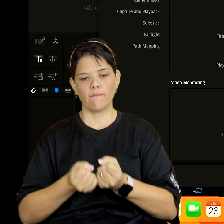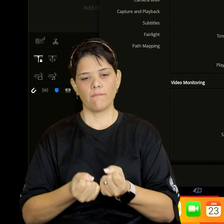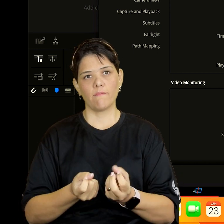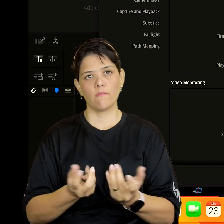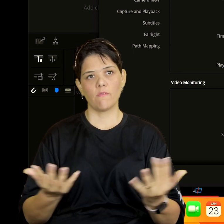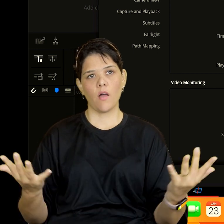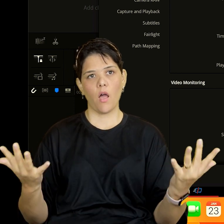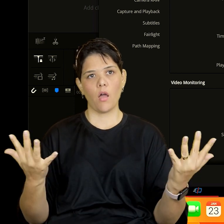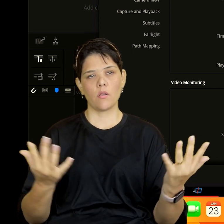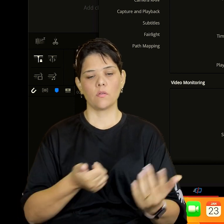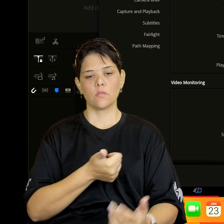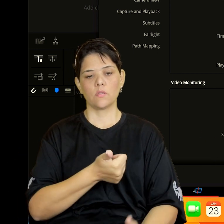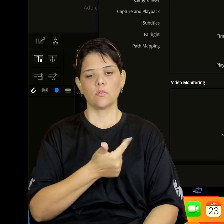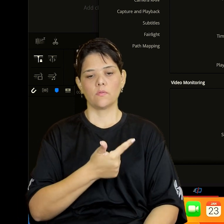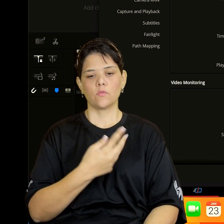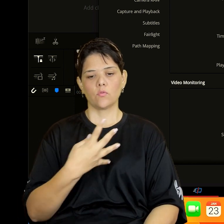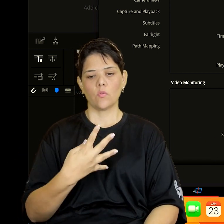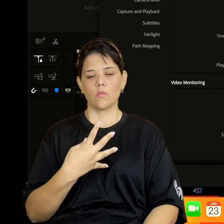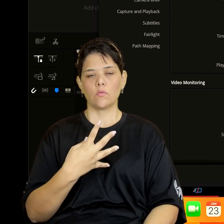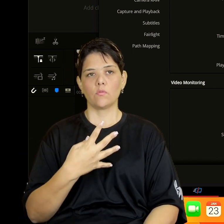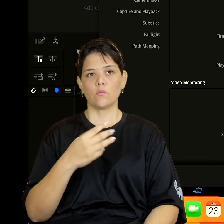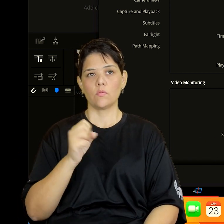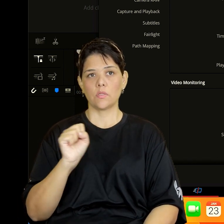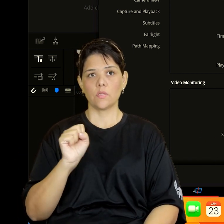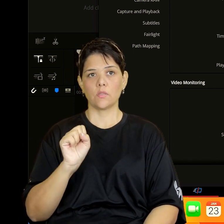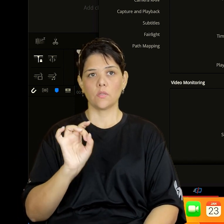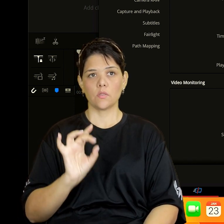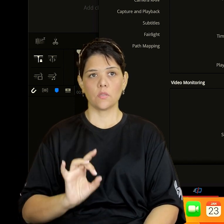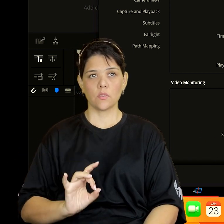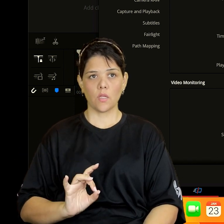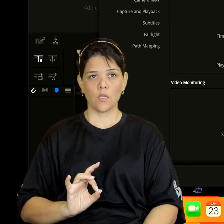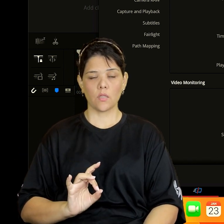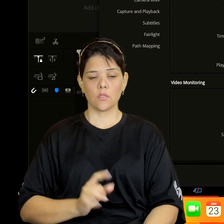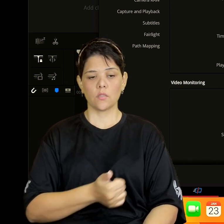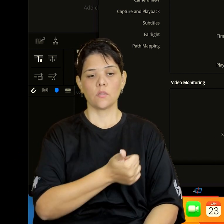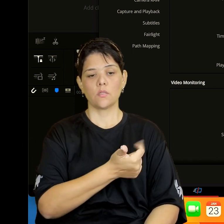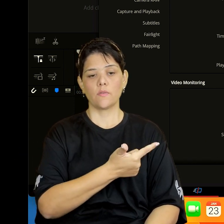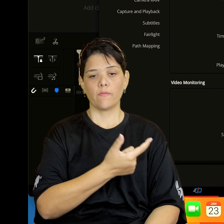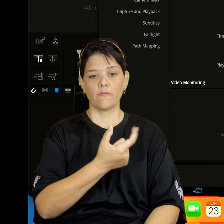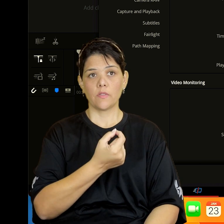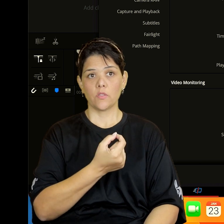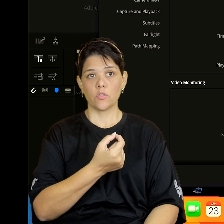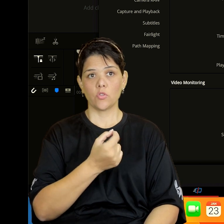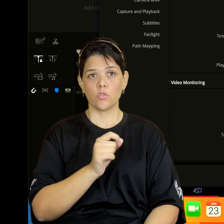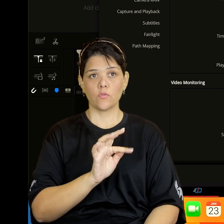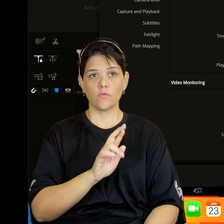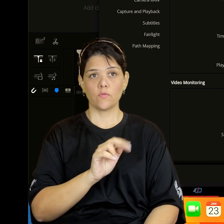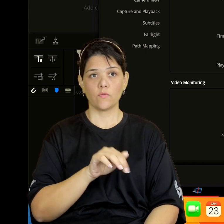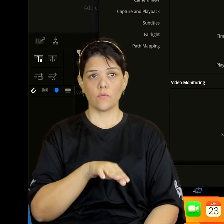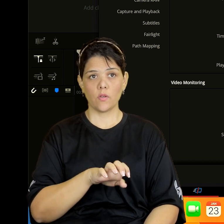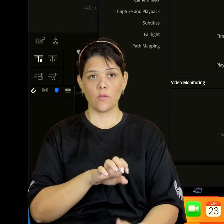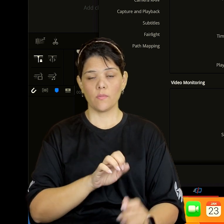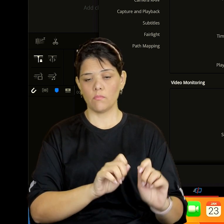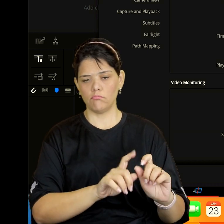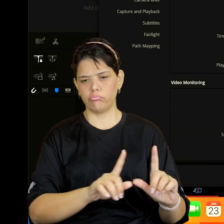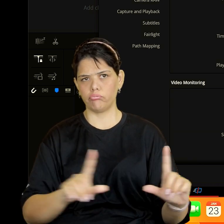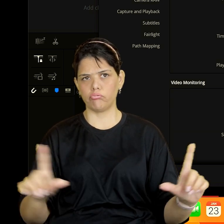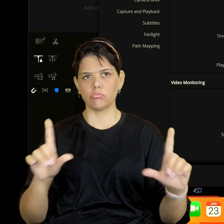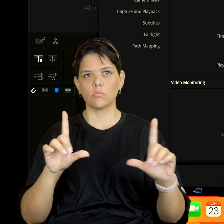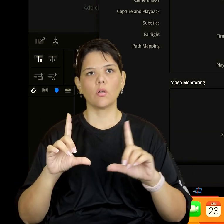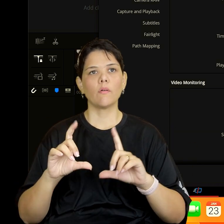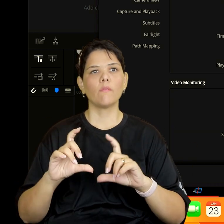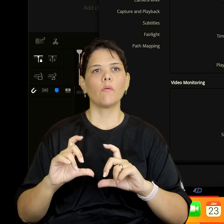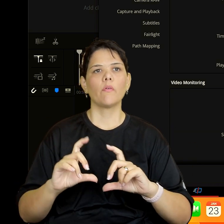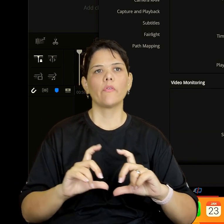quero 120 frames por segundo. 120 frames por segundo, eu tenho mais fotos por